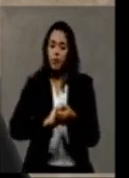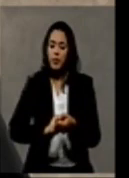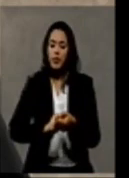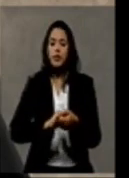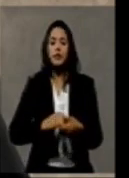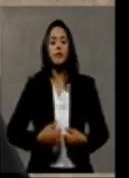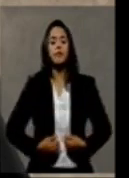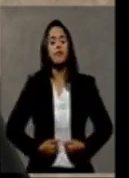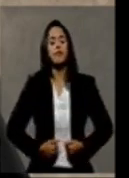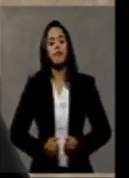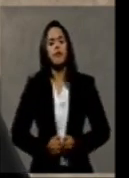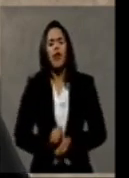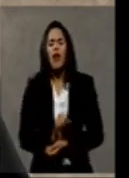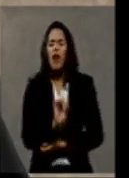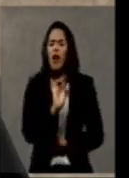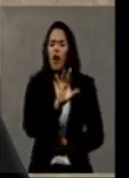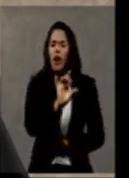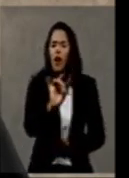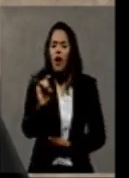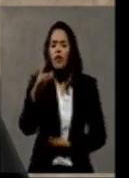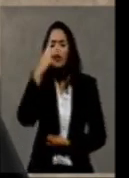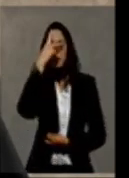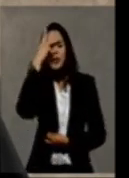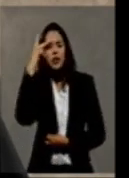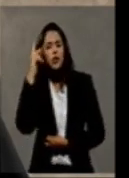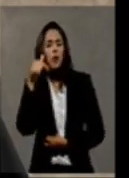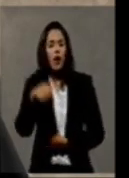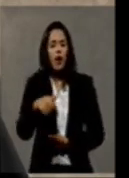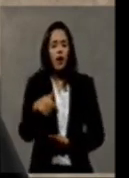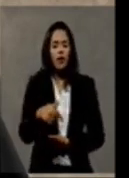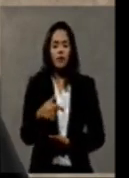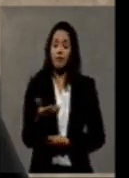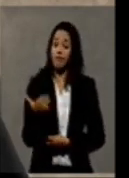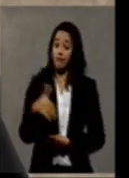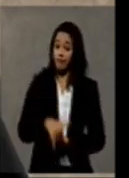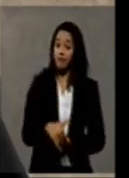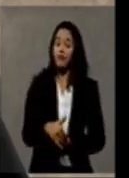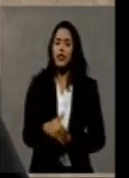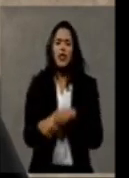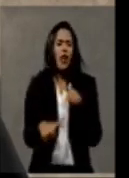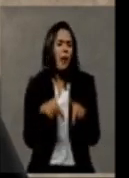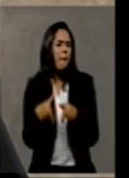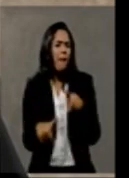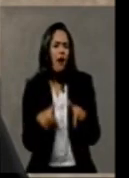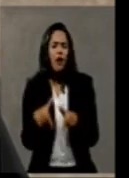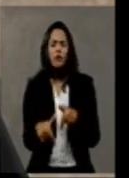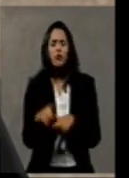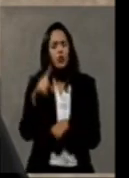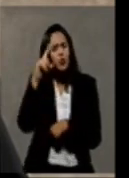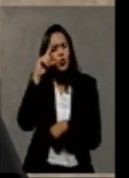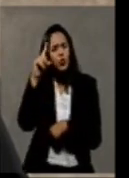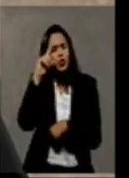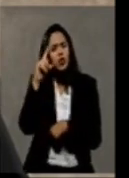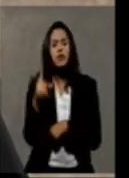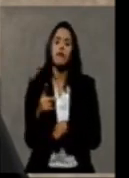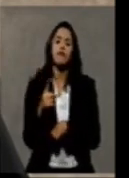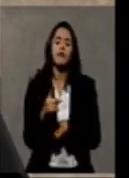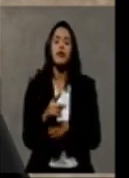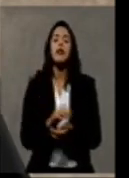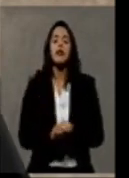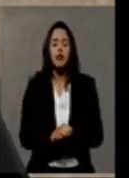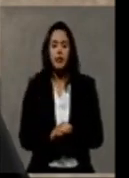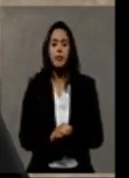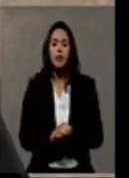calorosamente cada um que as senhoras e os senhores colegas pelo trabalho diuturno diuturno para fazer frente